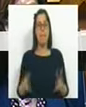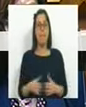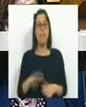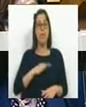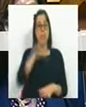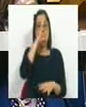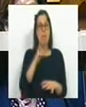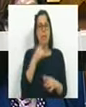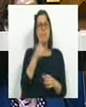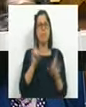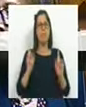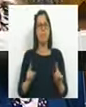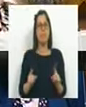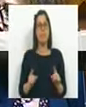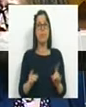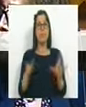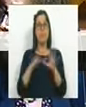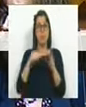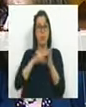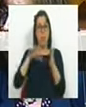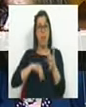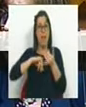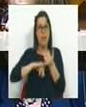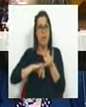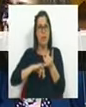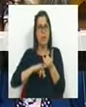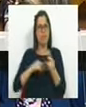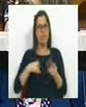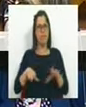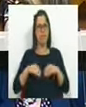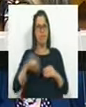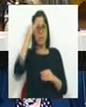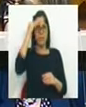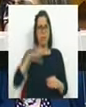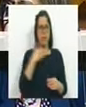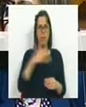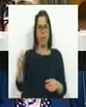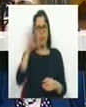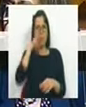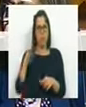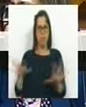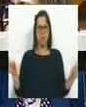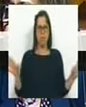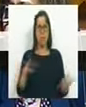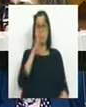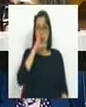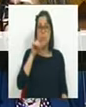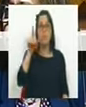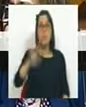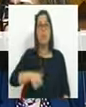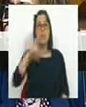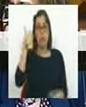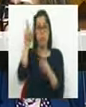Vou concluir, Senhor Ministro, só para dizer que sobre contratos de associação não aceitamos lições de moral deste Governo. O Senhor Ministro é o